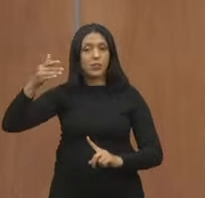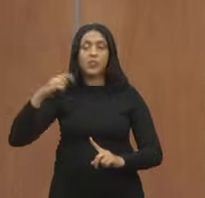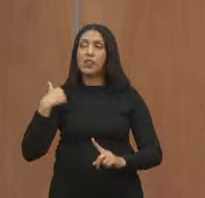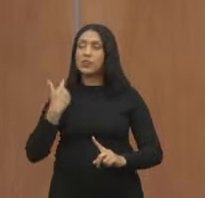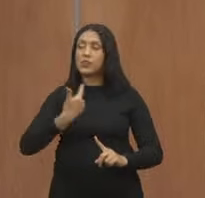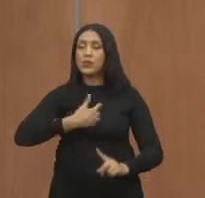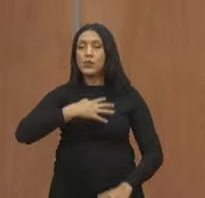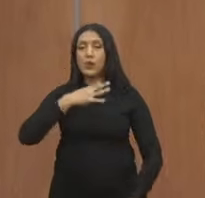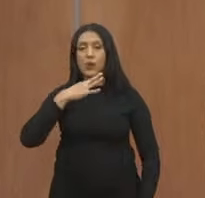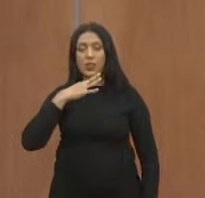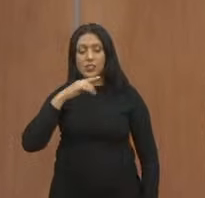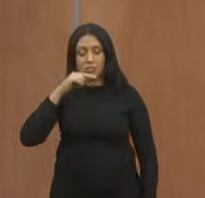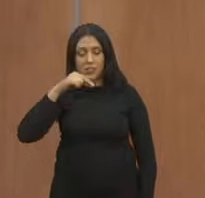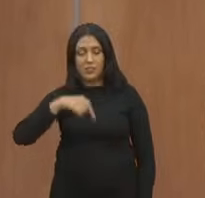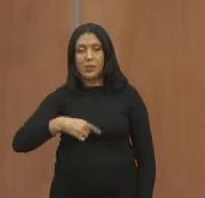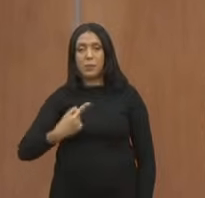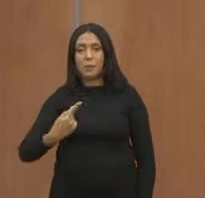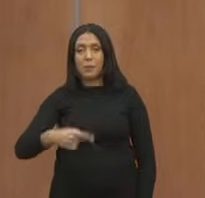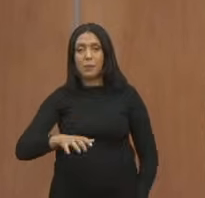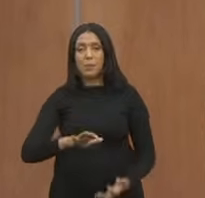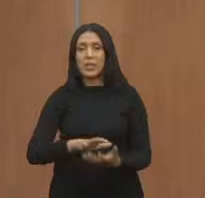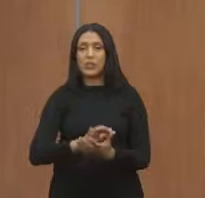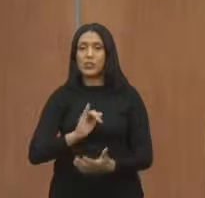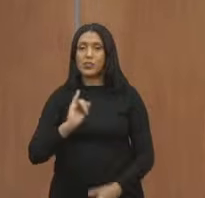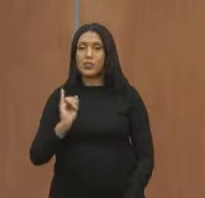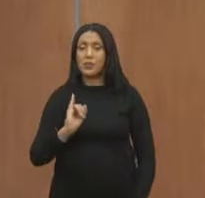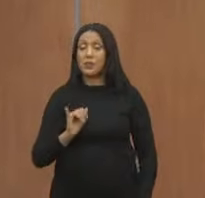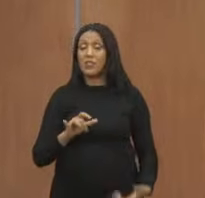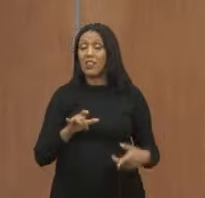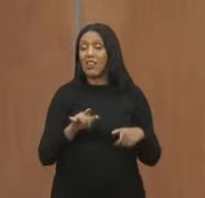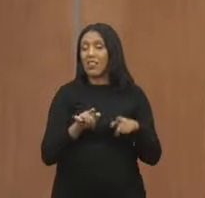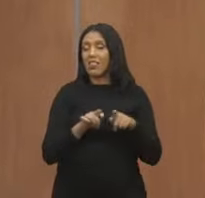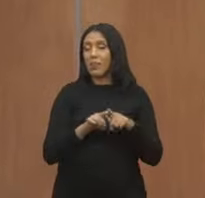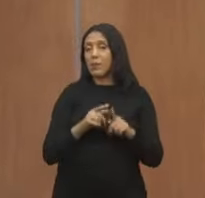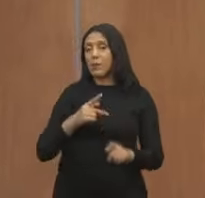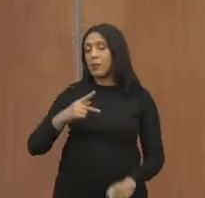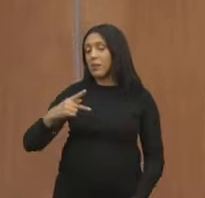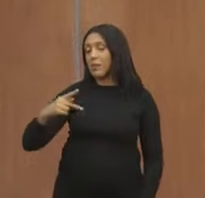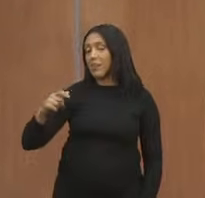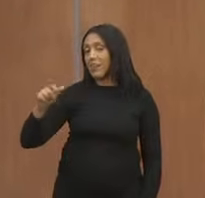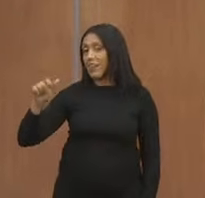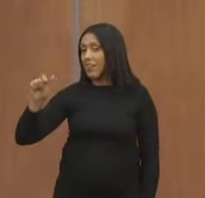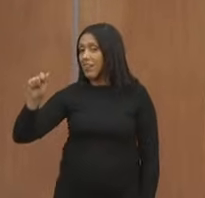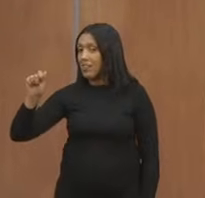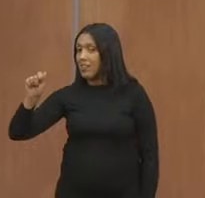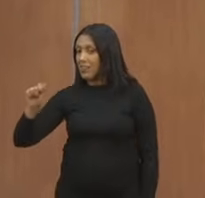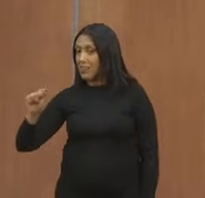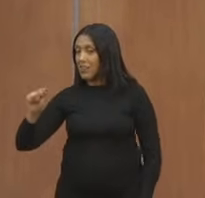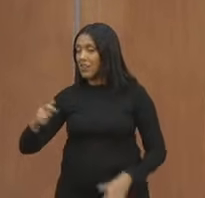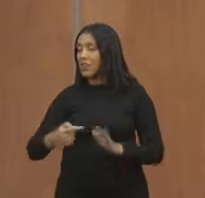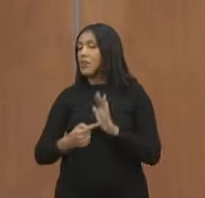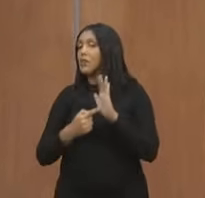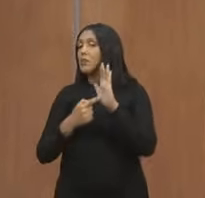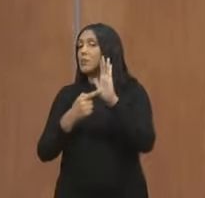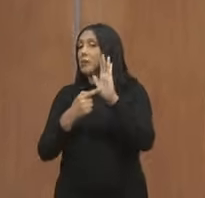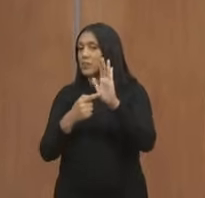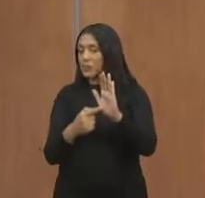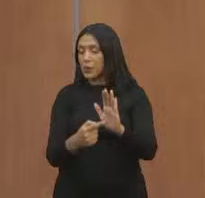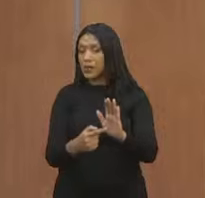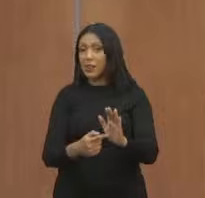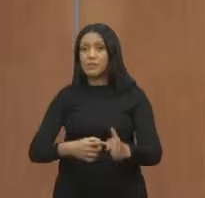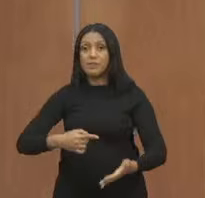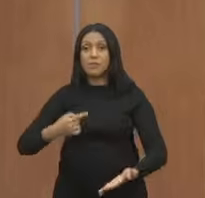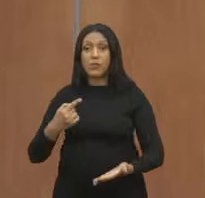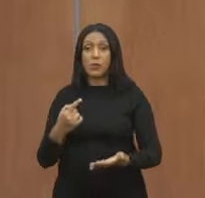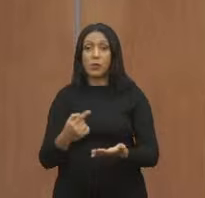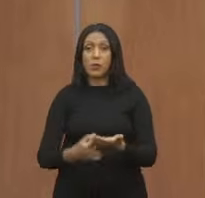nosso município. Além disso, a peça, que é o PPA, traduz importantes compromissos pactuados